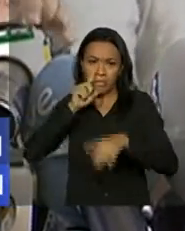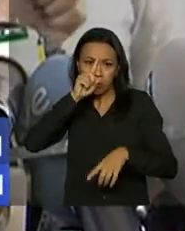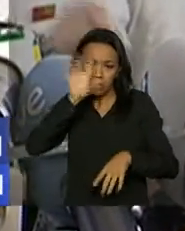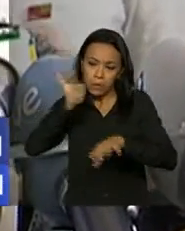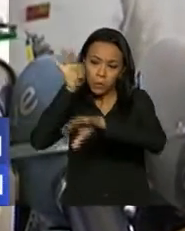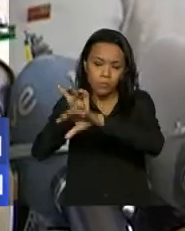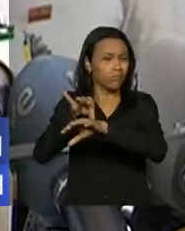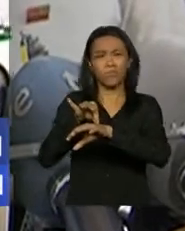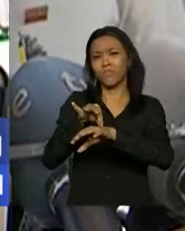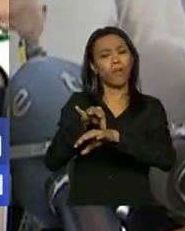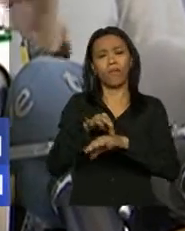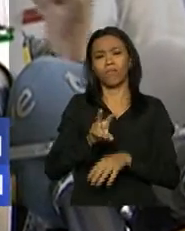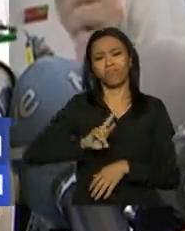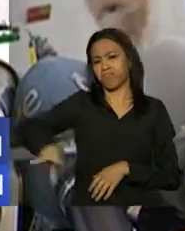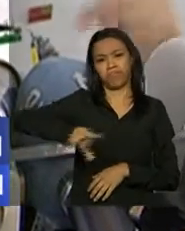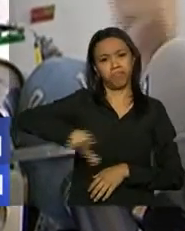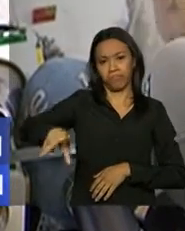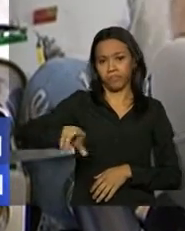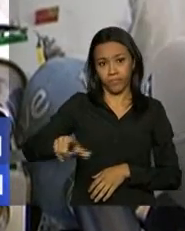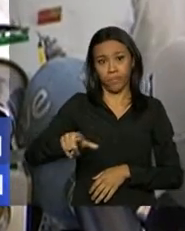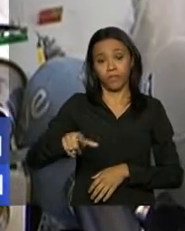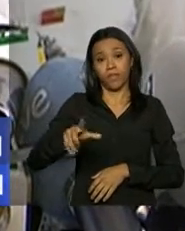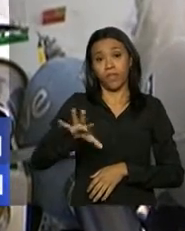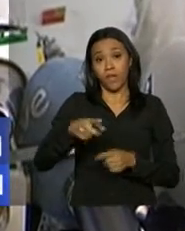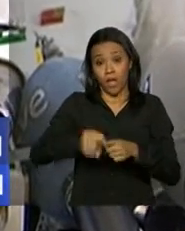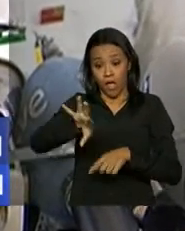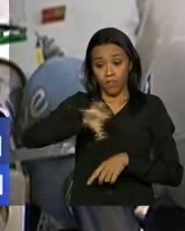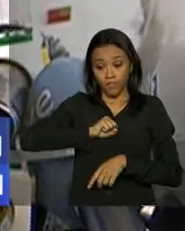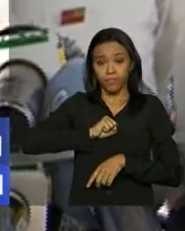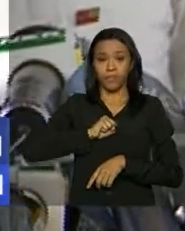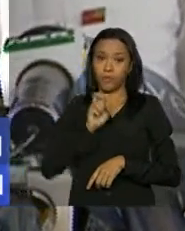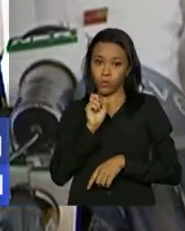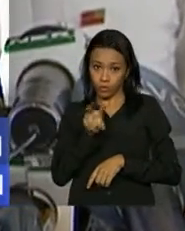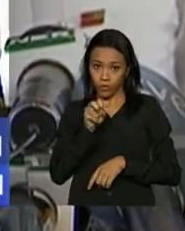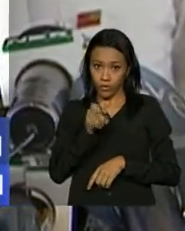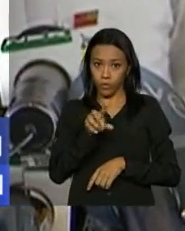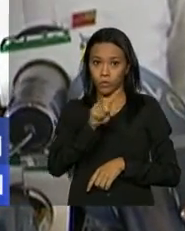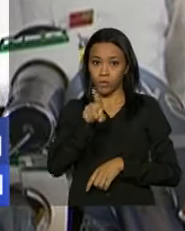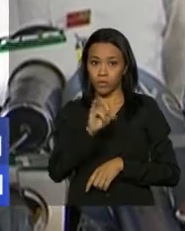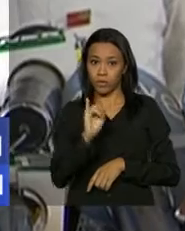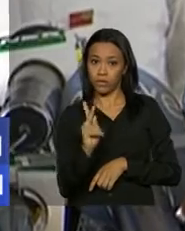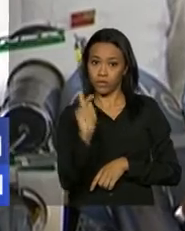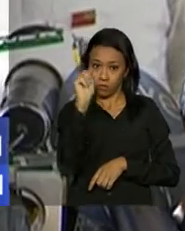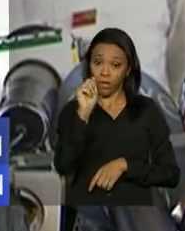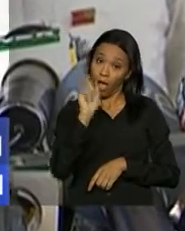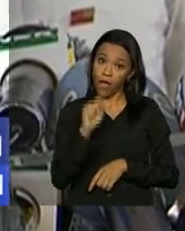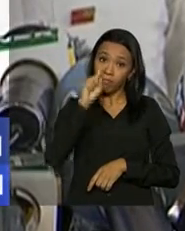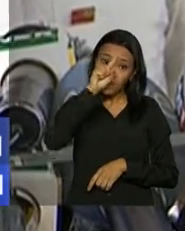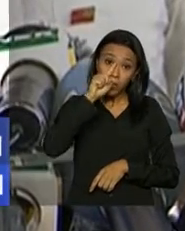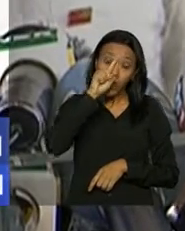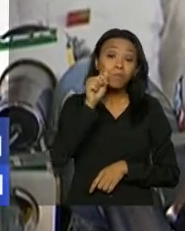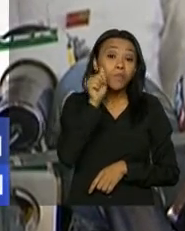não compromete as Olimpíadas. A contaminação do mosquito, ela é extremamente perigosa